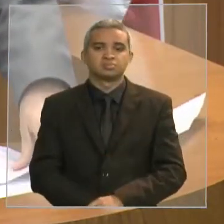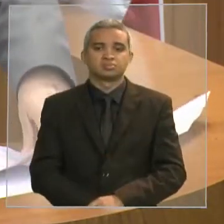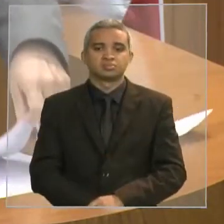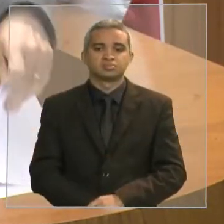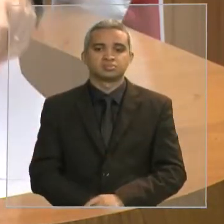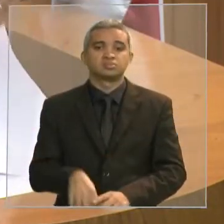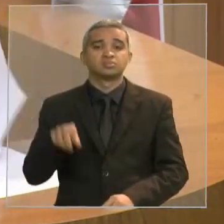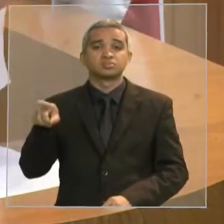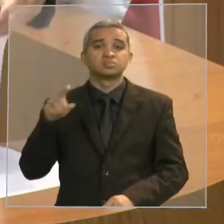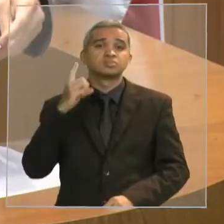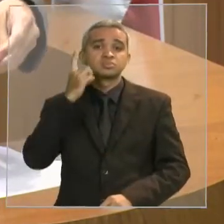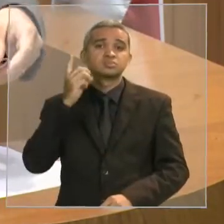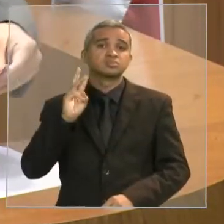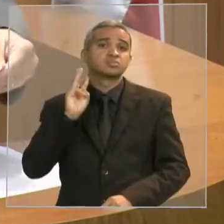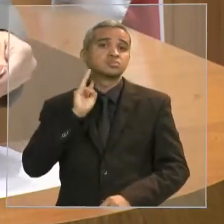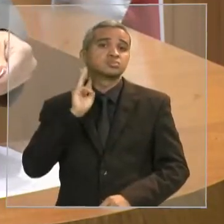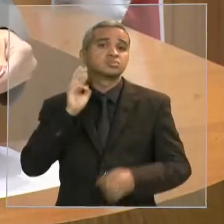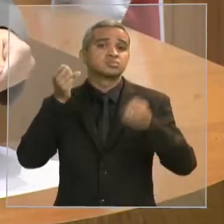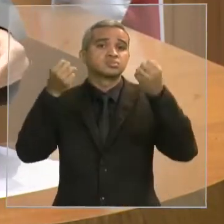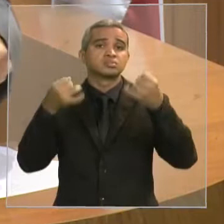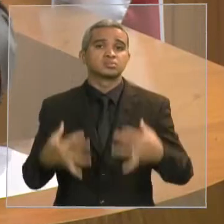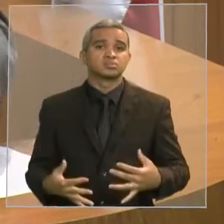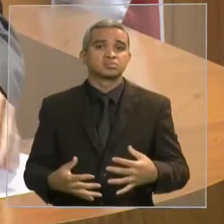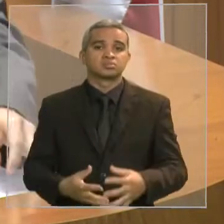onde ele diz,